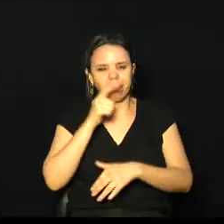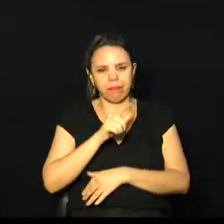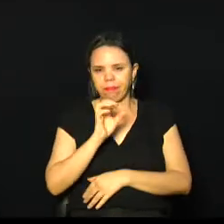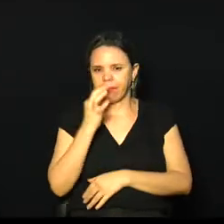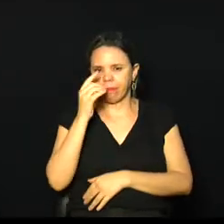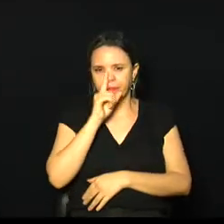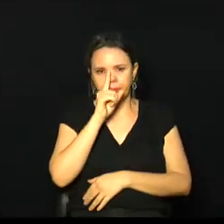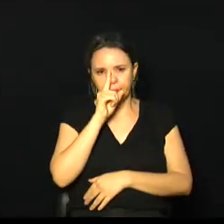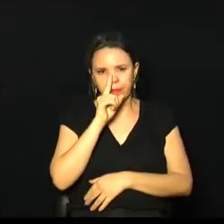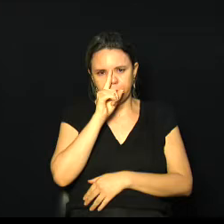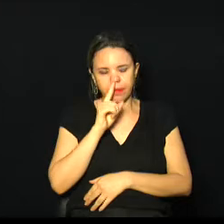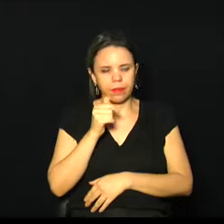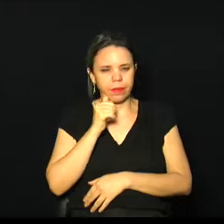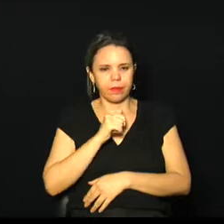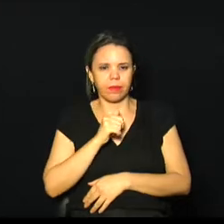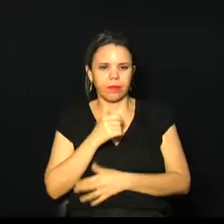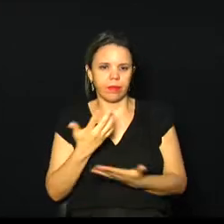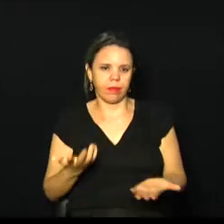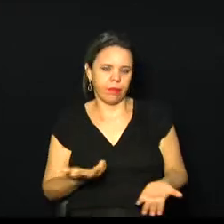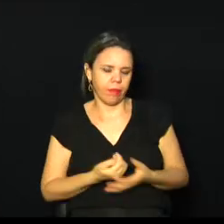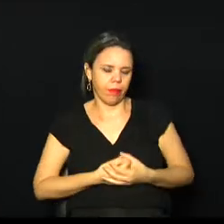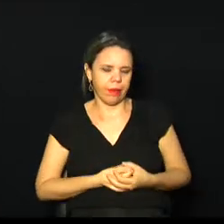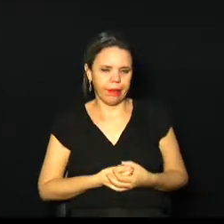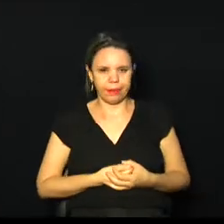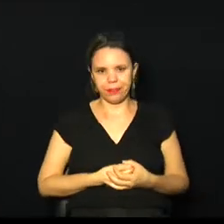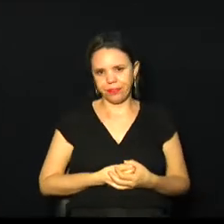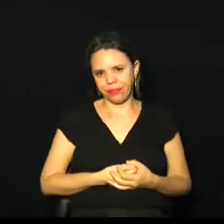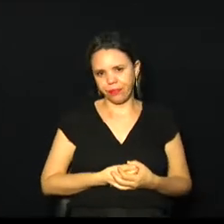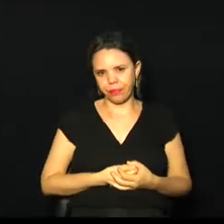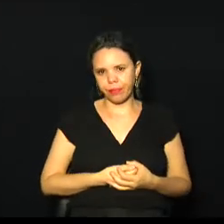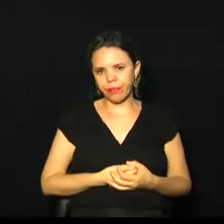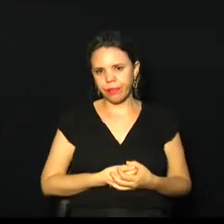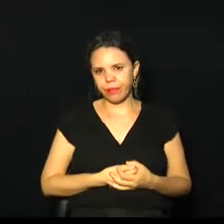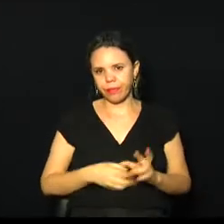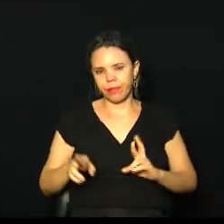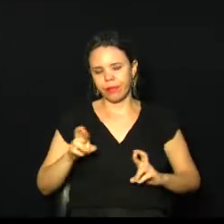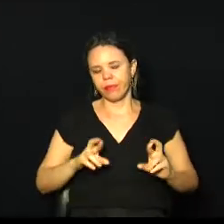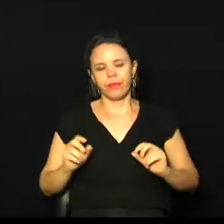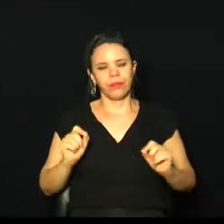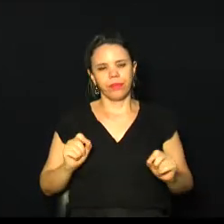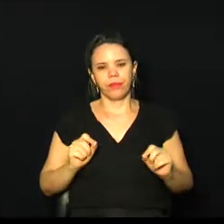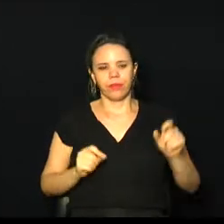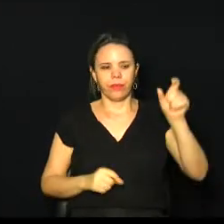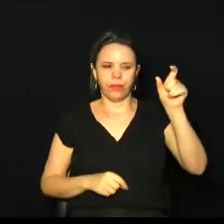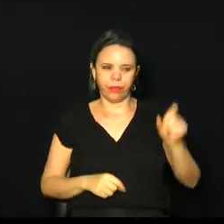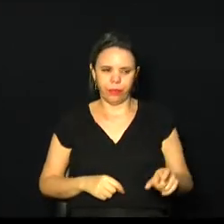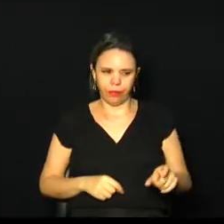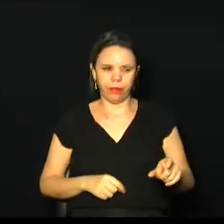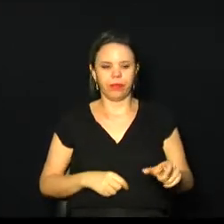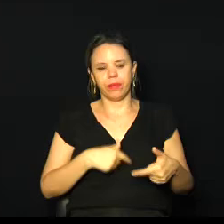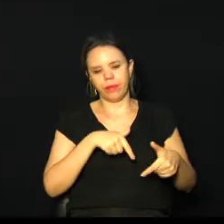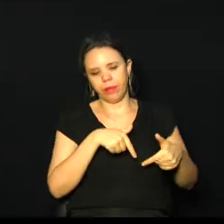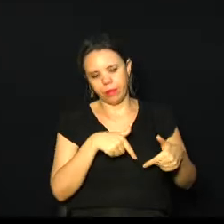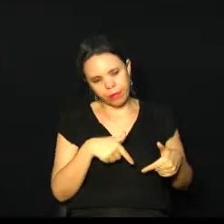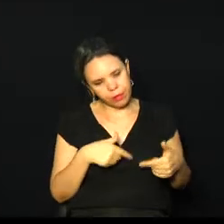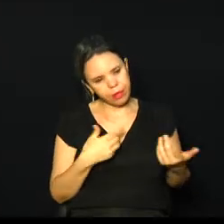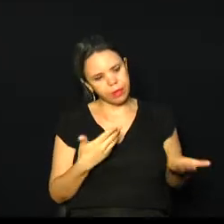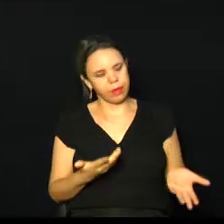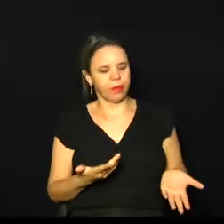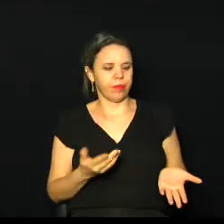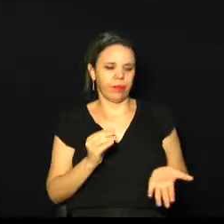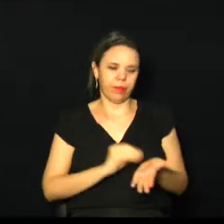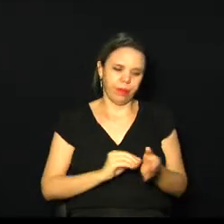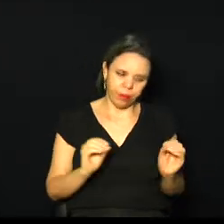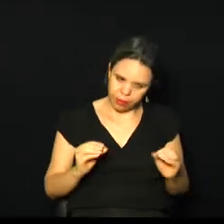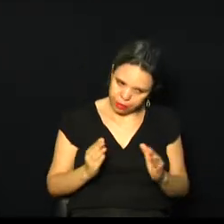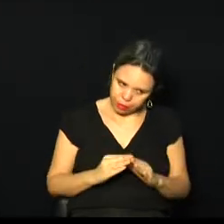os riscos a que elas estão submetidas. Mas ela analisa o quê? Que os agressores são trabalhadores, que não deixam faltar